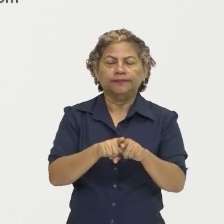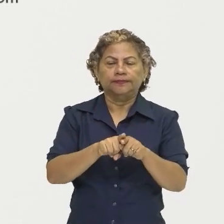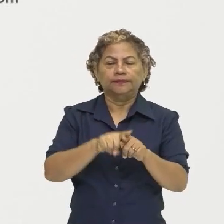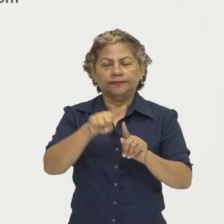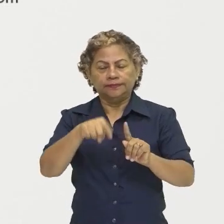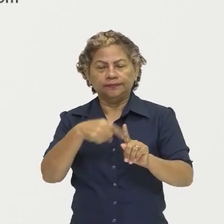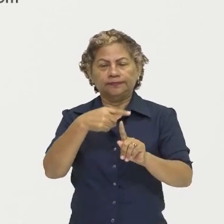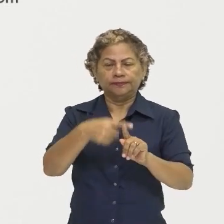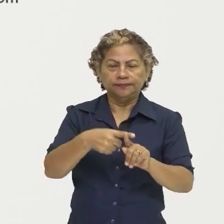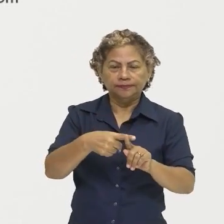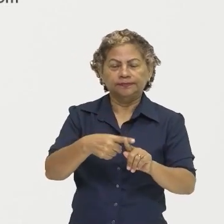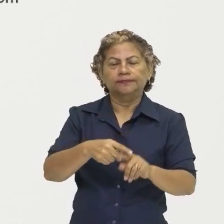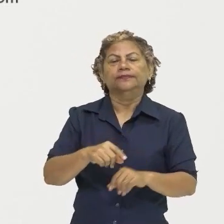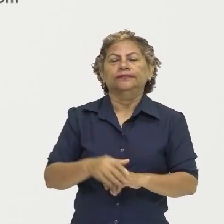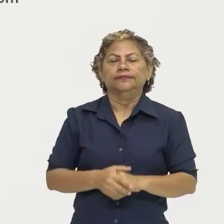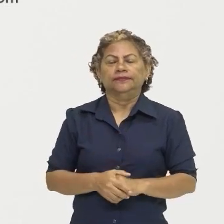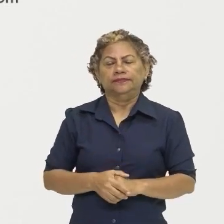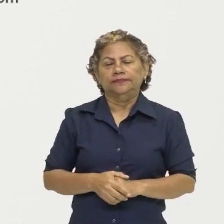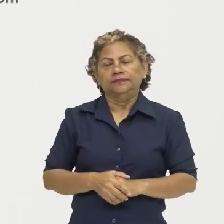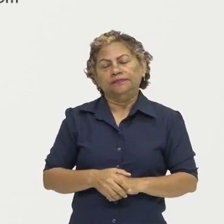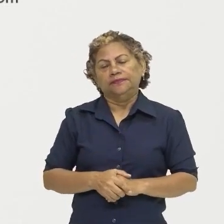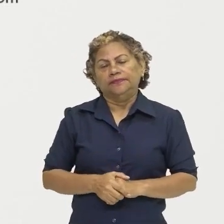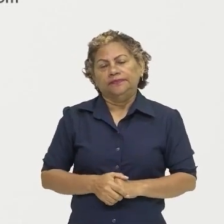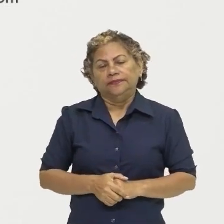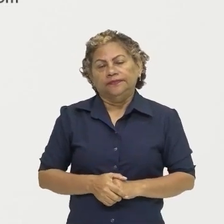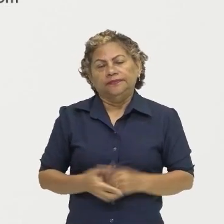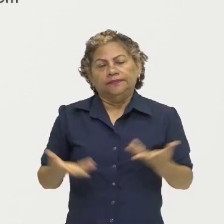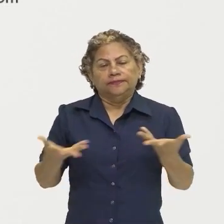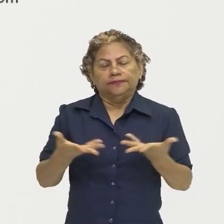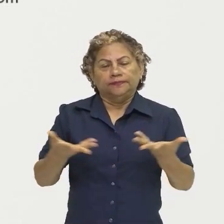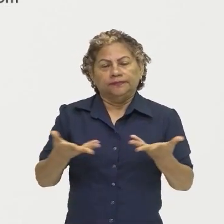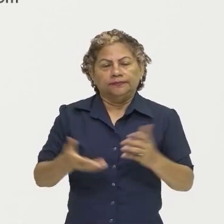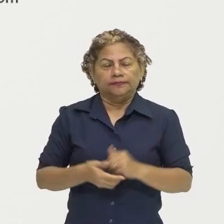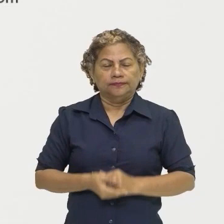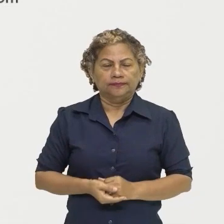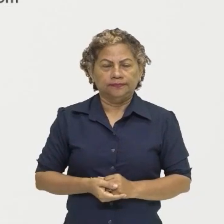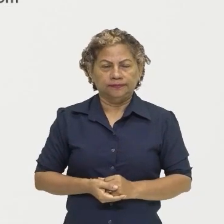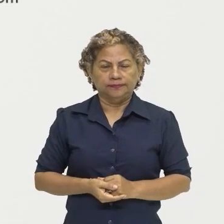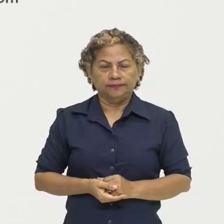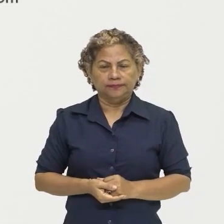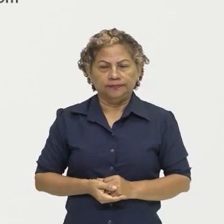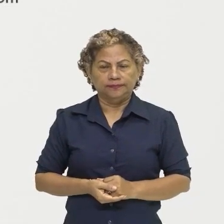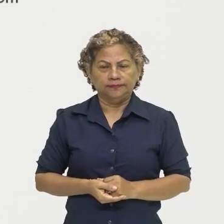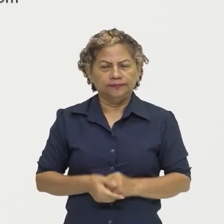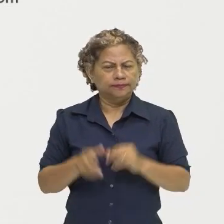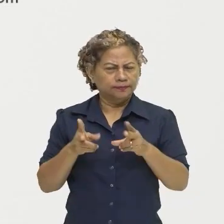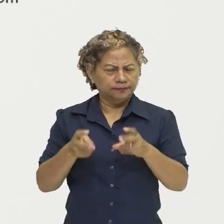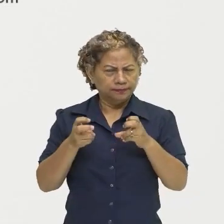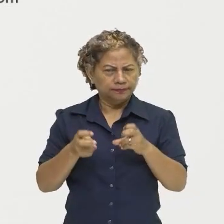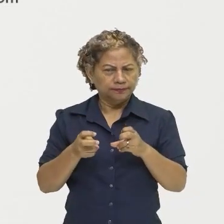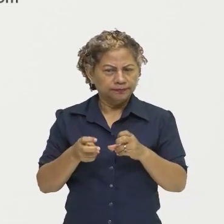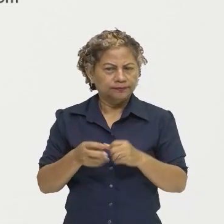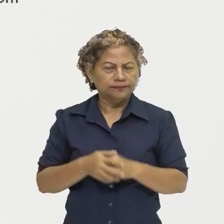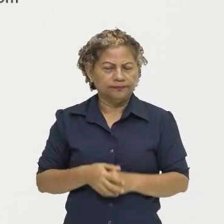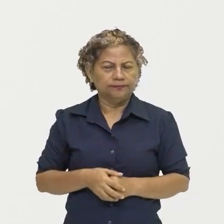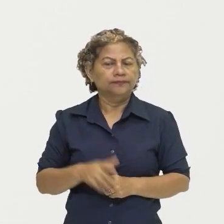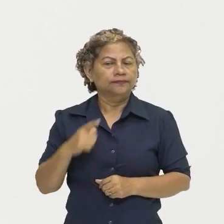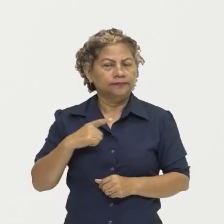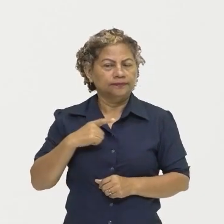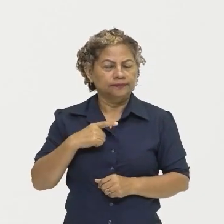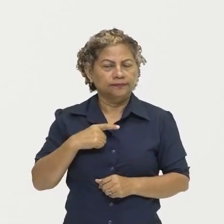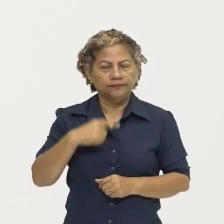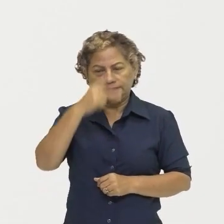unidade. Muito bem. Como temos aí uma pessoa subindo em uma balança.